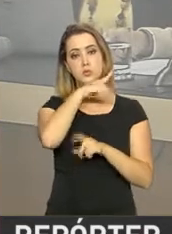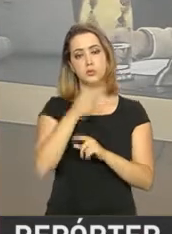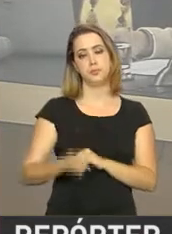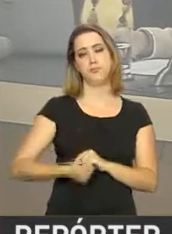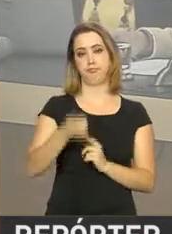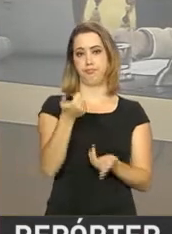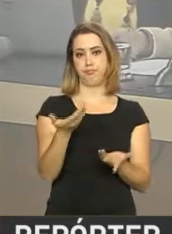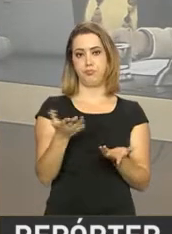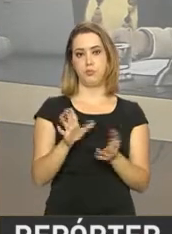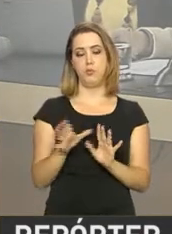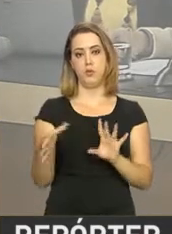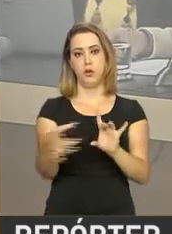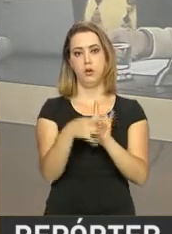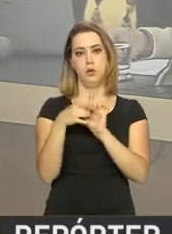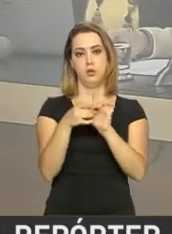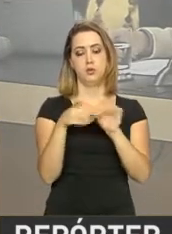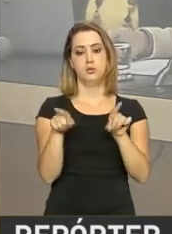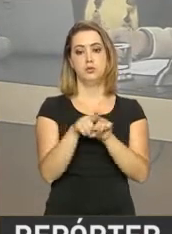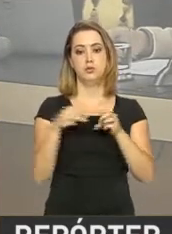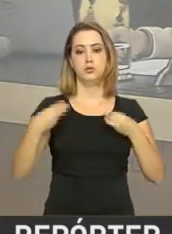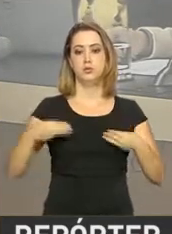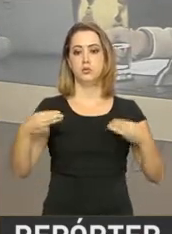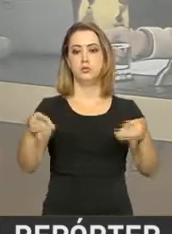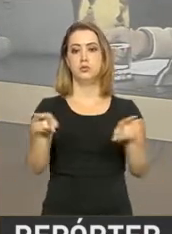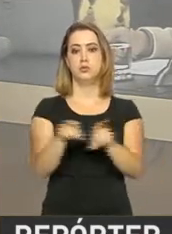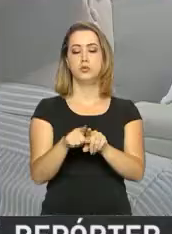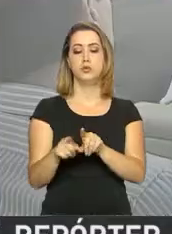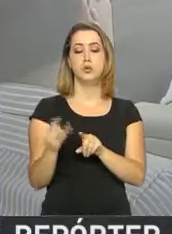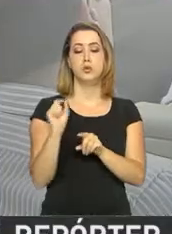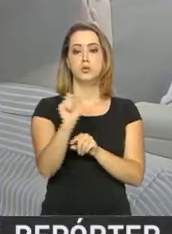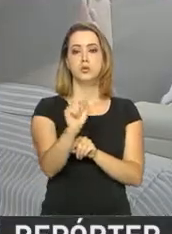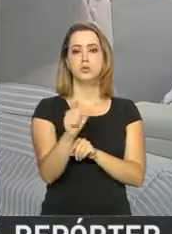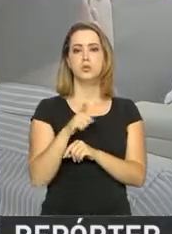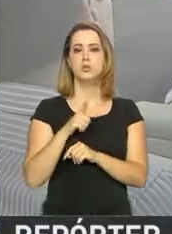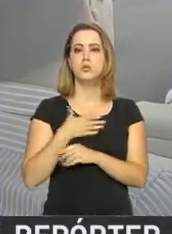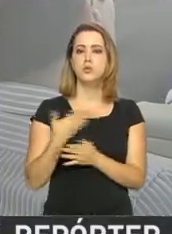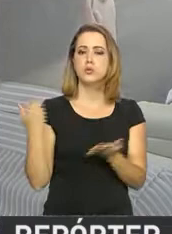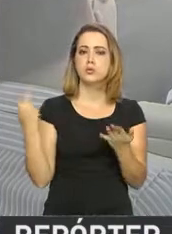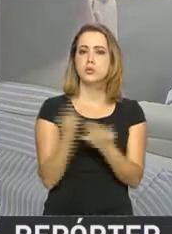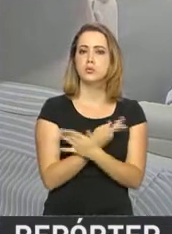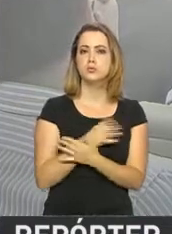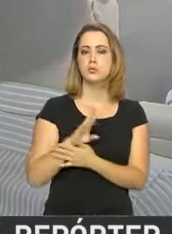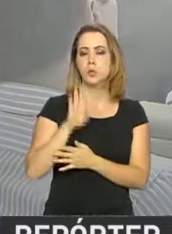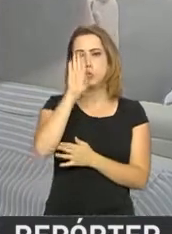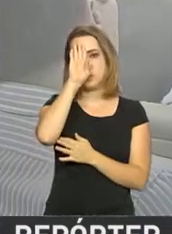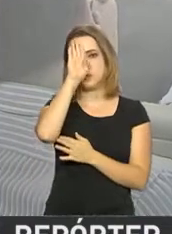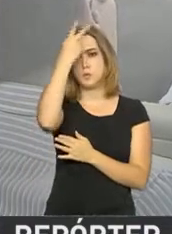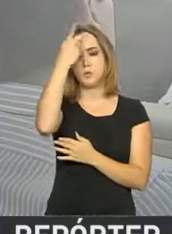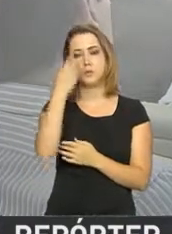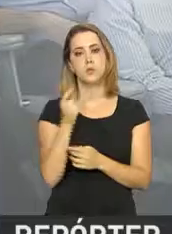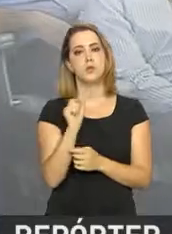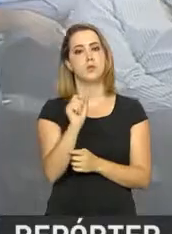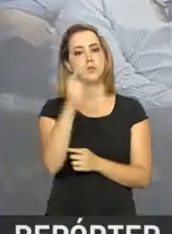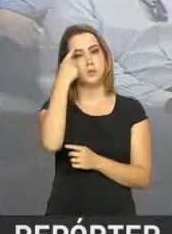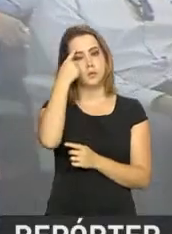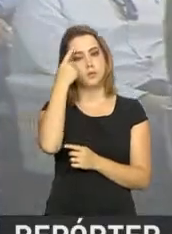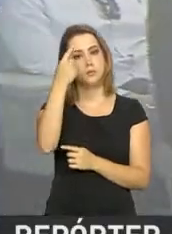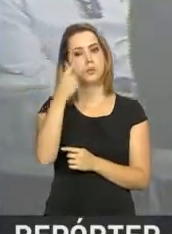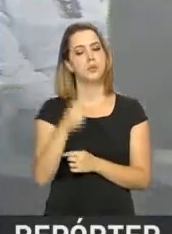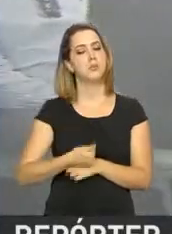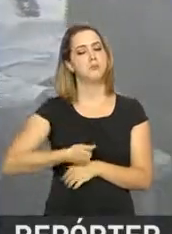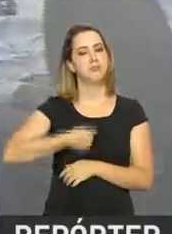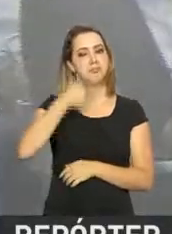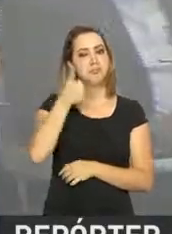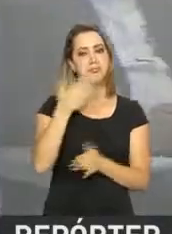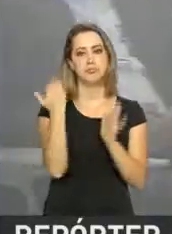da pecuária agricultura e abastecimento com a coalizão brasil tem sido um dos principais pontos para o sucesso do plano a coalizão é